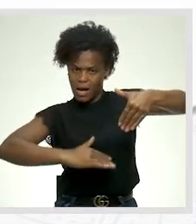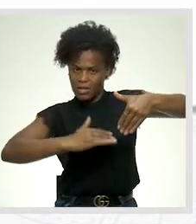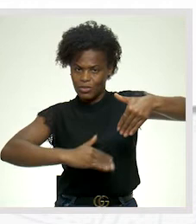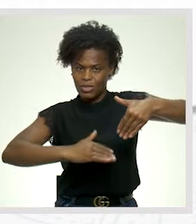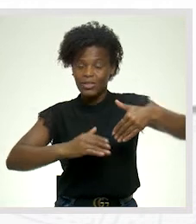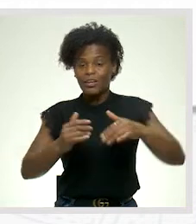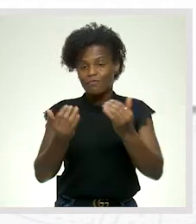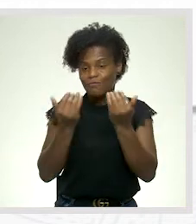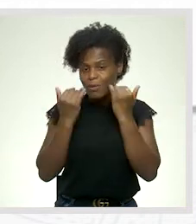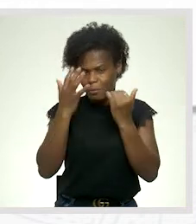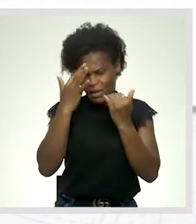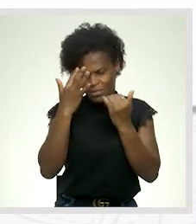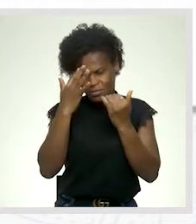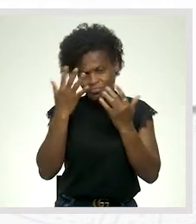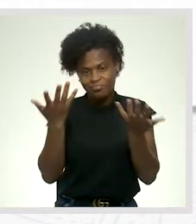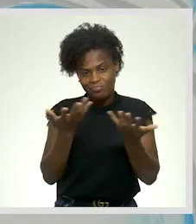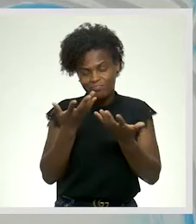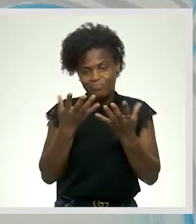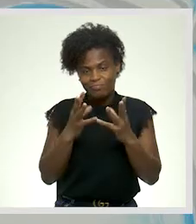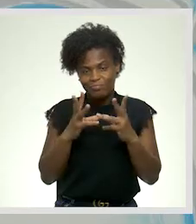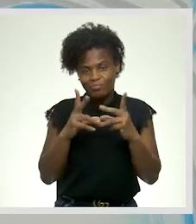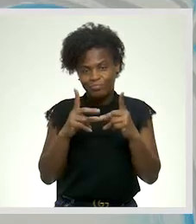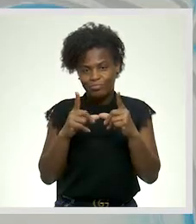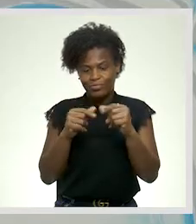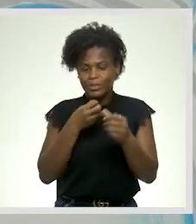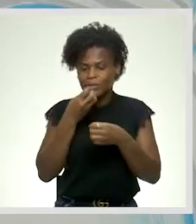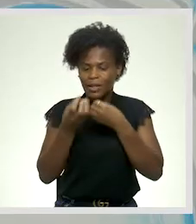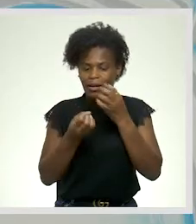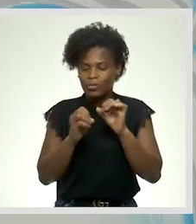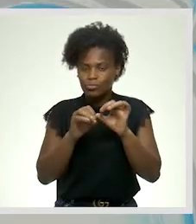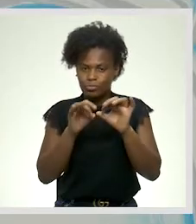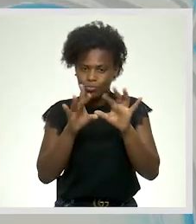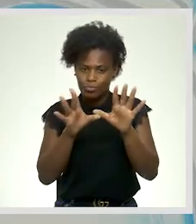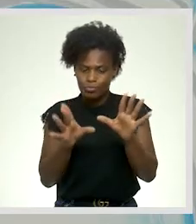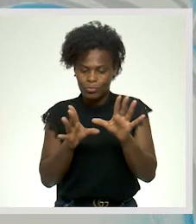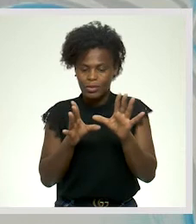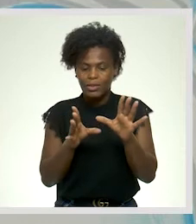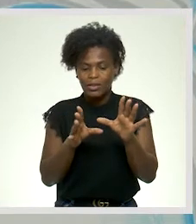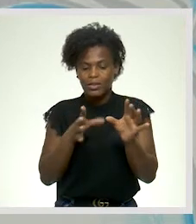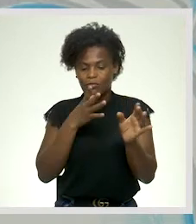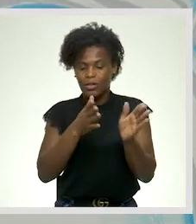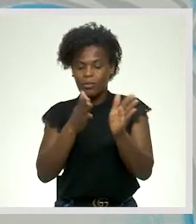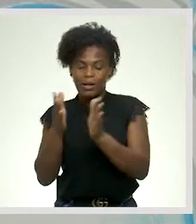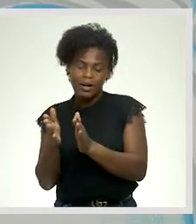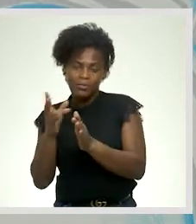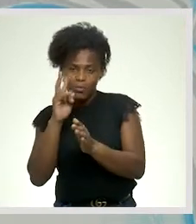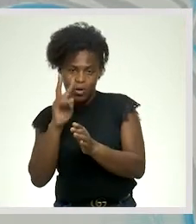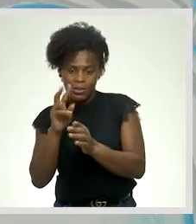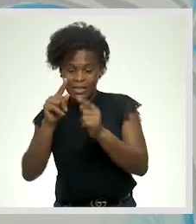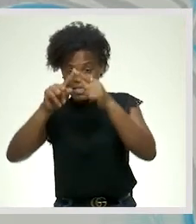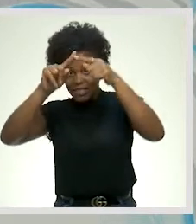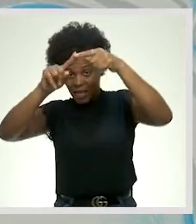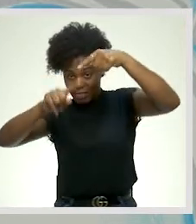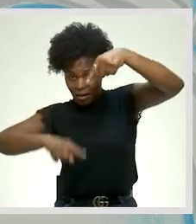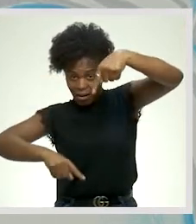portanto, a notícia aparece desenvolvida em pormenores. Você pode ver no outro lado, está a indicar uma seta que está de